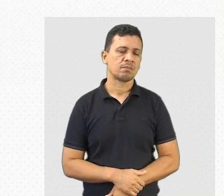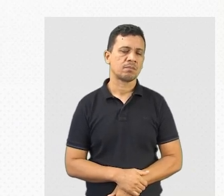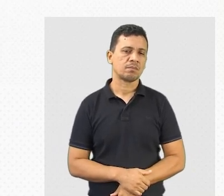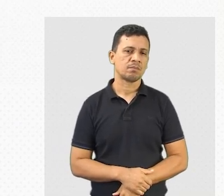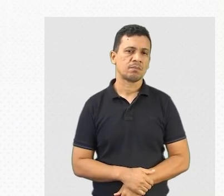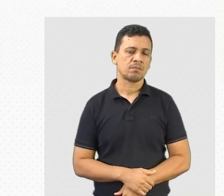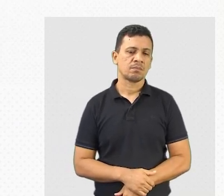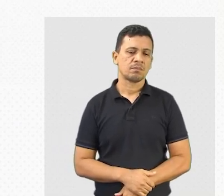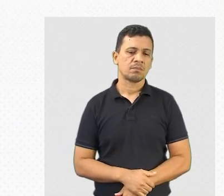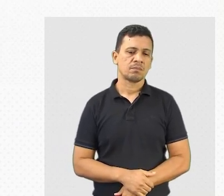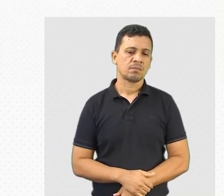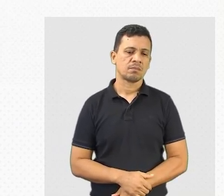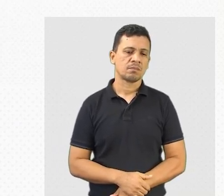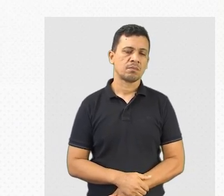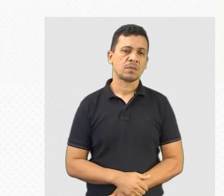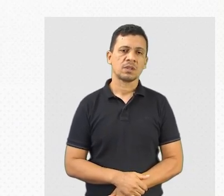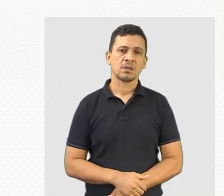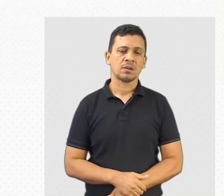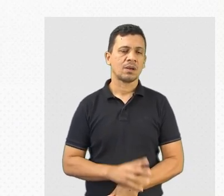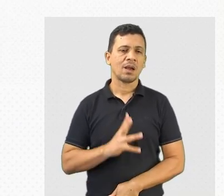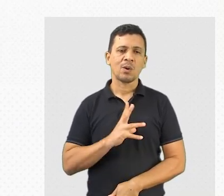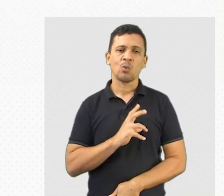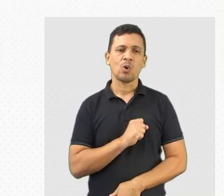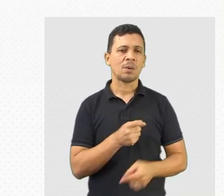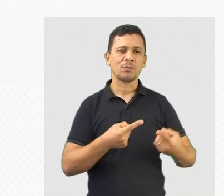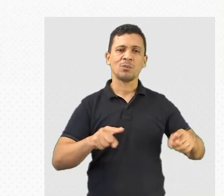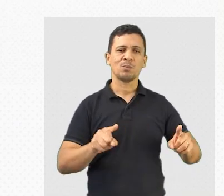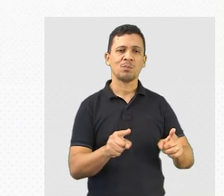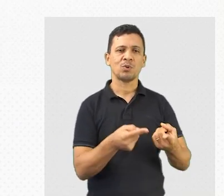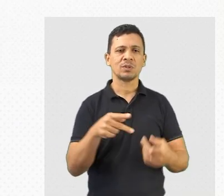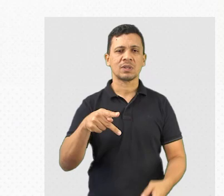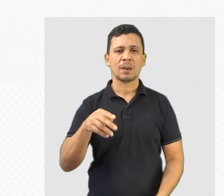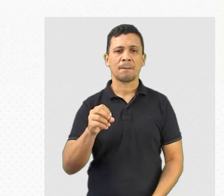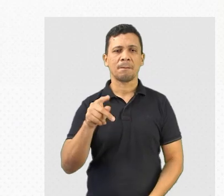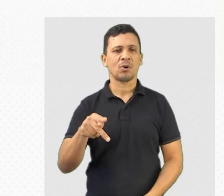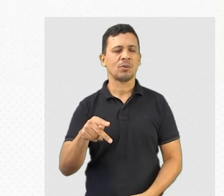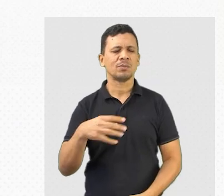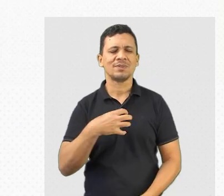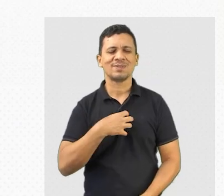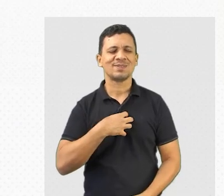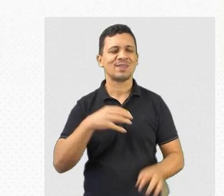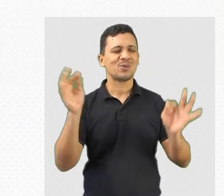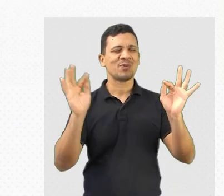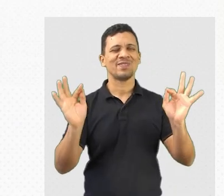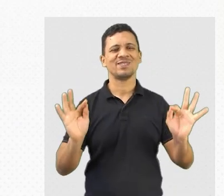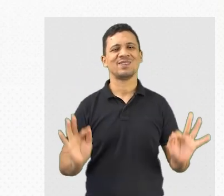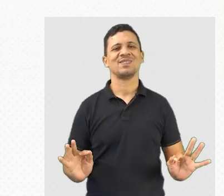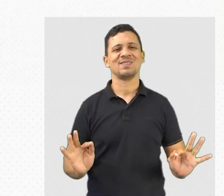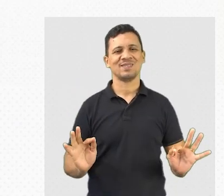makes me feel happy. Eu amo música pop porque faz com que eu me sinta feliz.